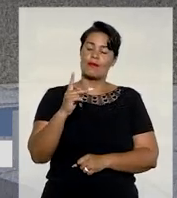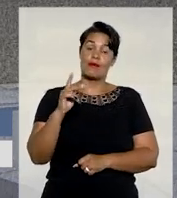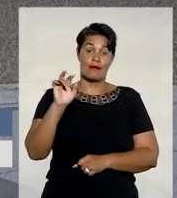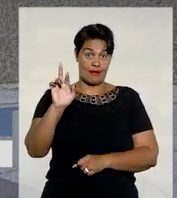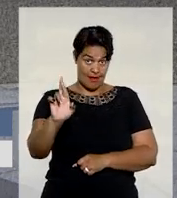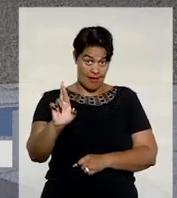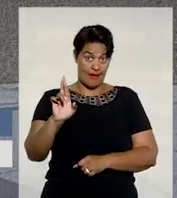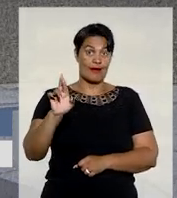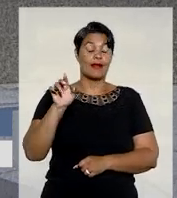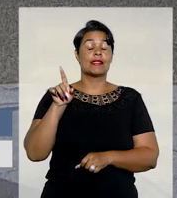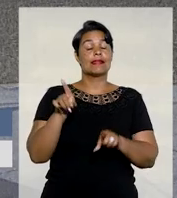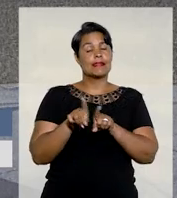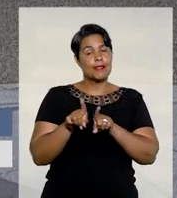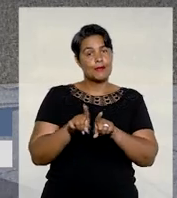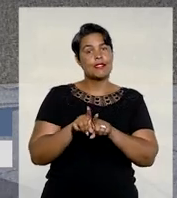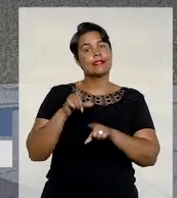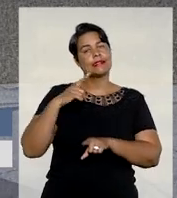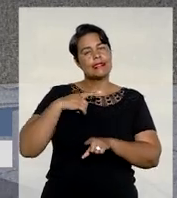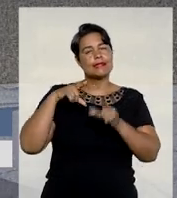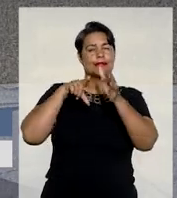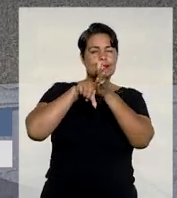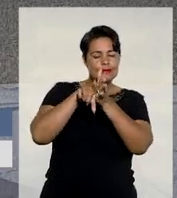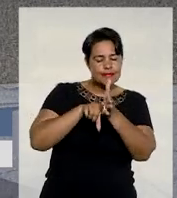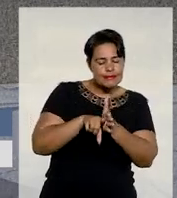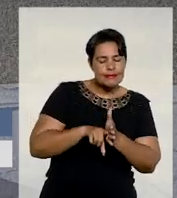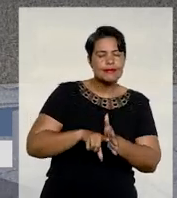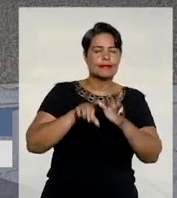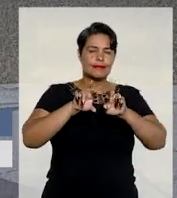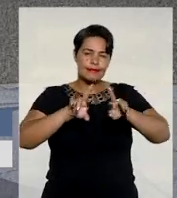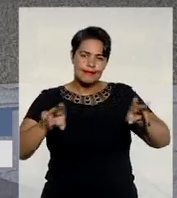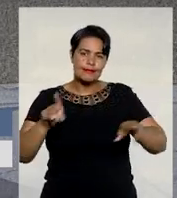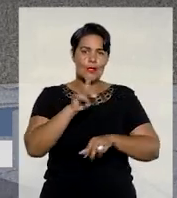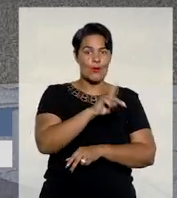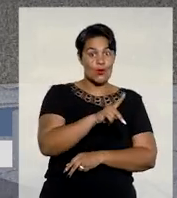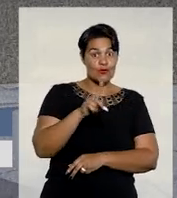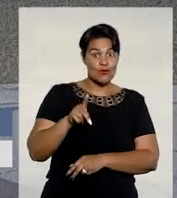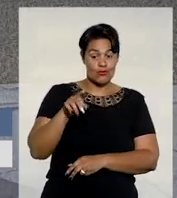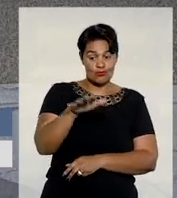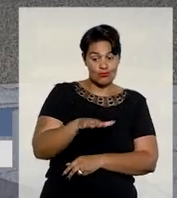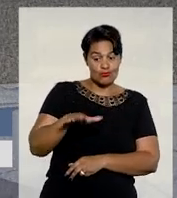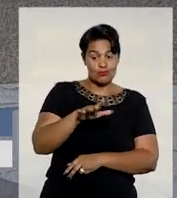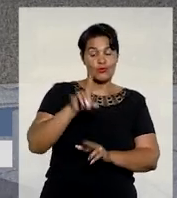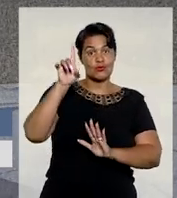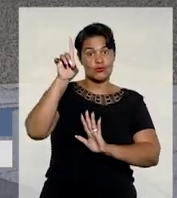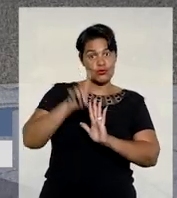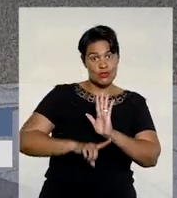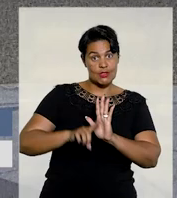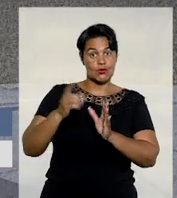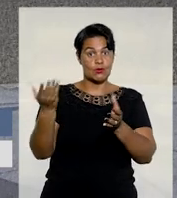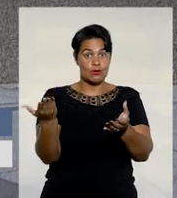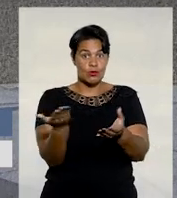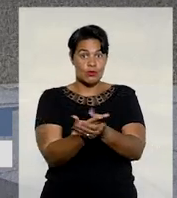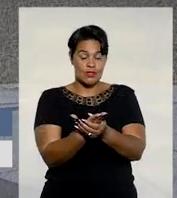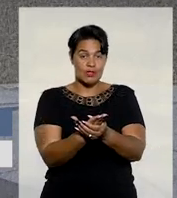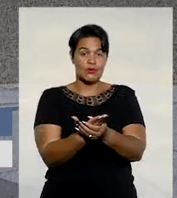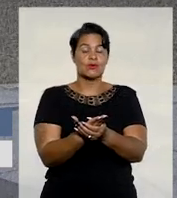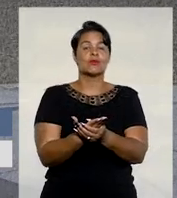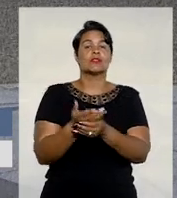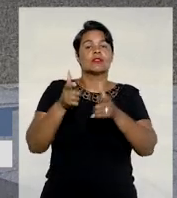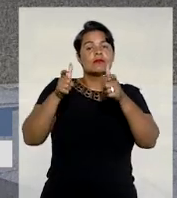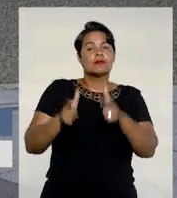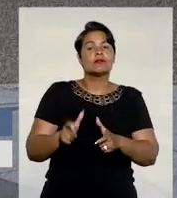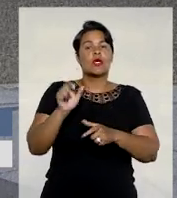Ciência Jurídica pela Universidade Estadual do Norte do Paraná e professor do Departamento de Direito Processual da